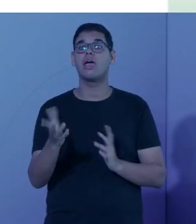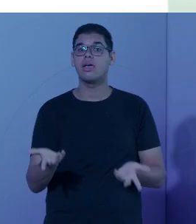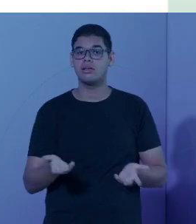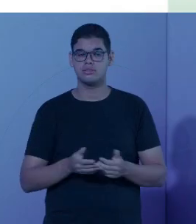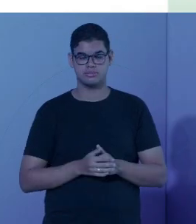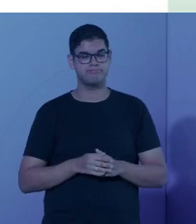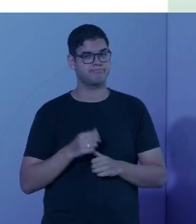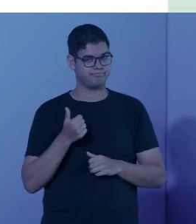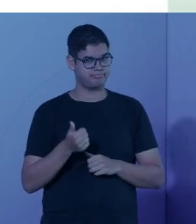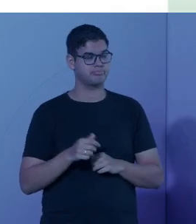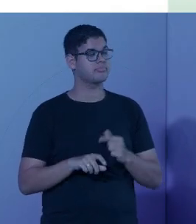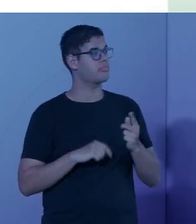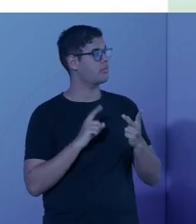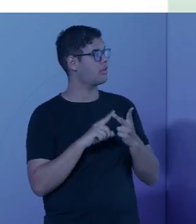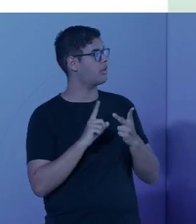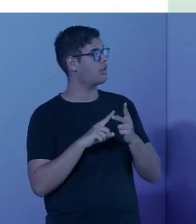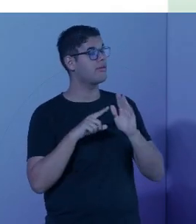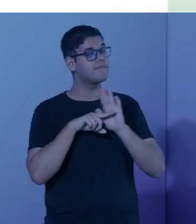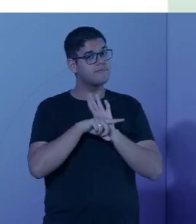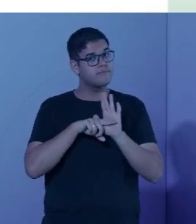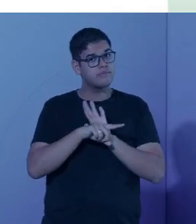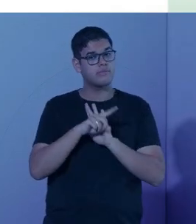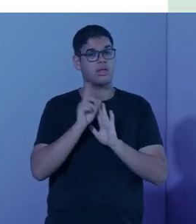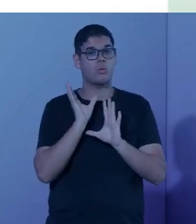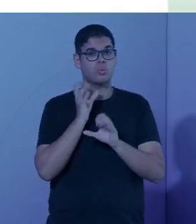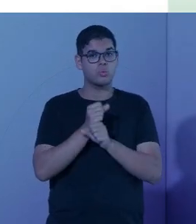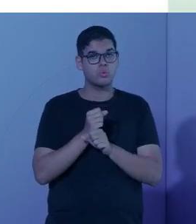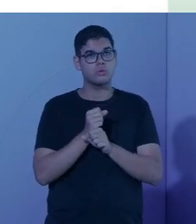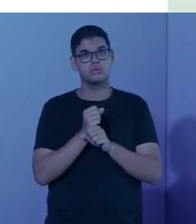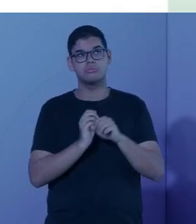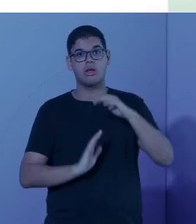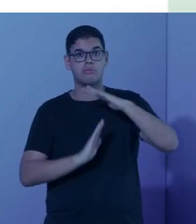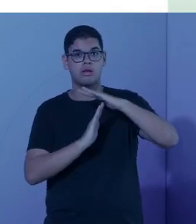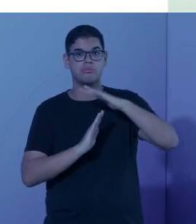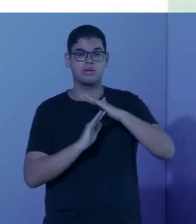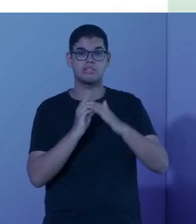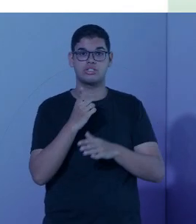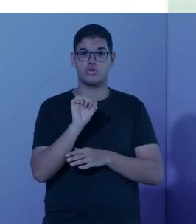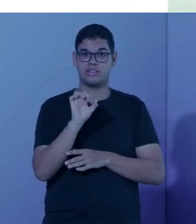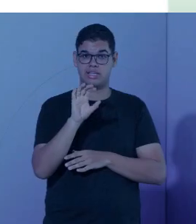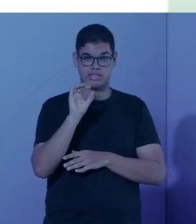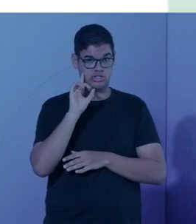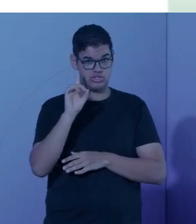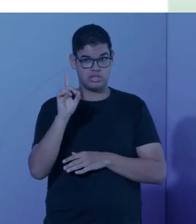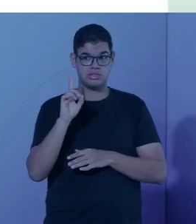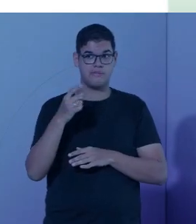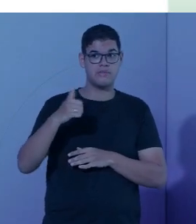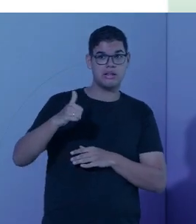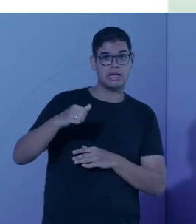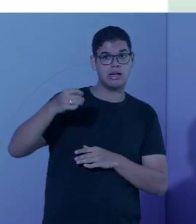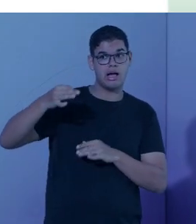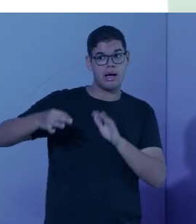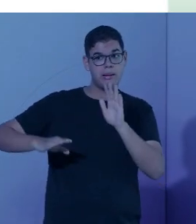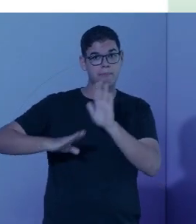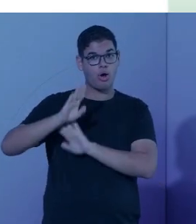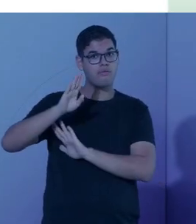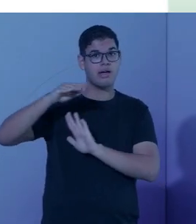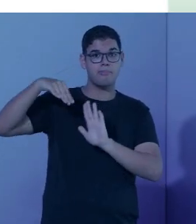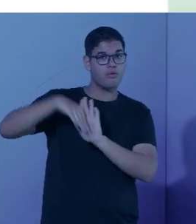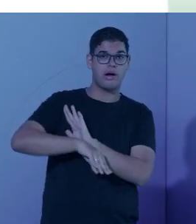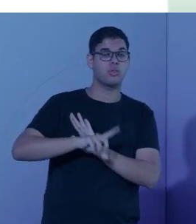Verificar o cumprimento desse prazo normativo de 180 dias, e aí, de certa forma, discutir quais são os possíveis